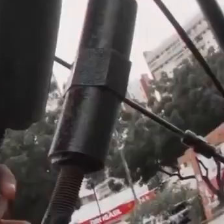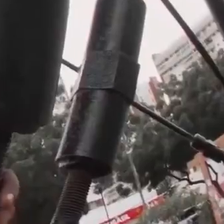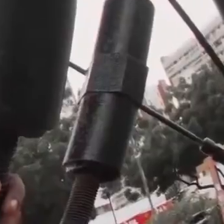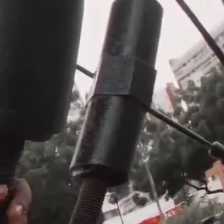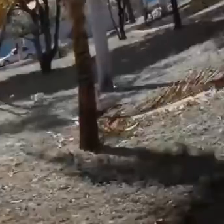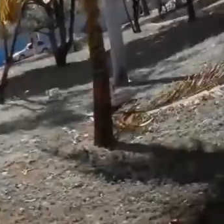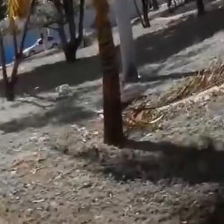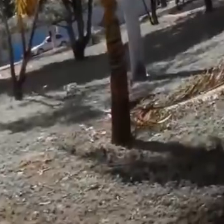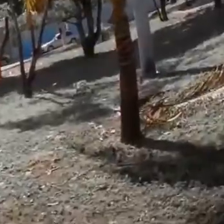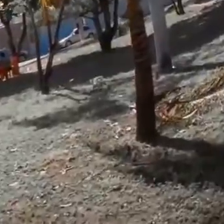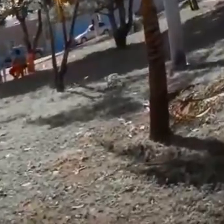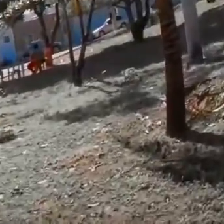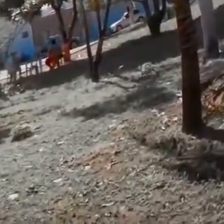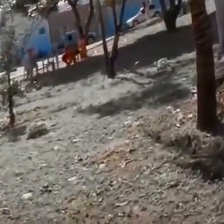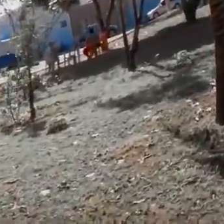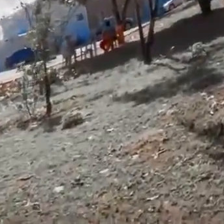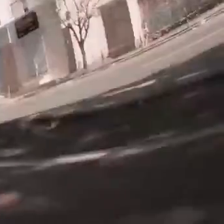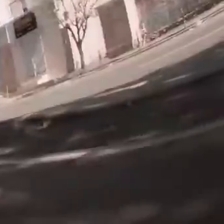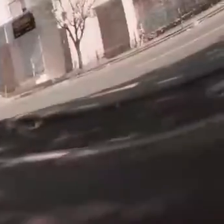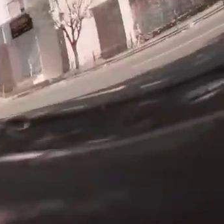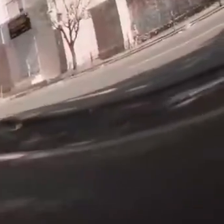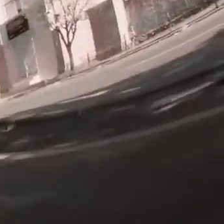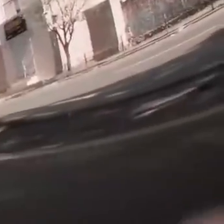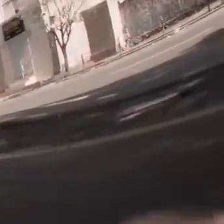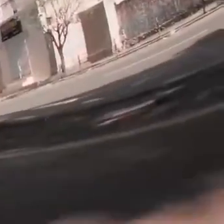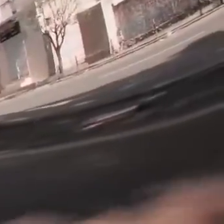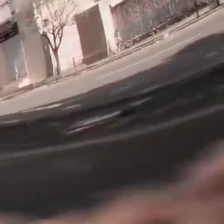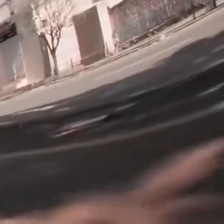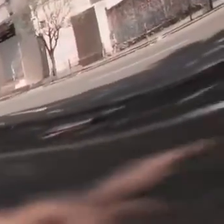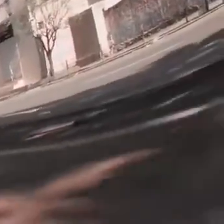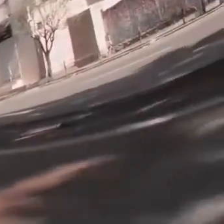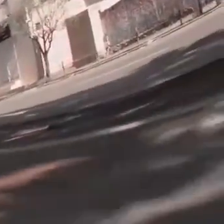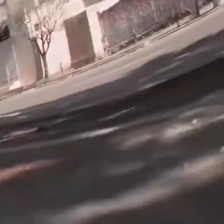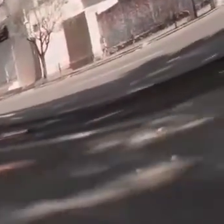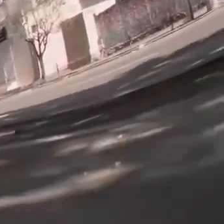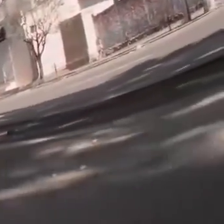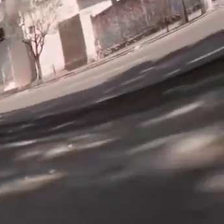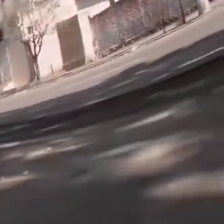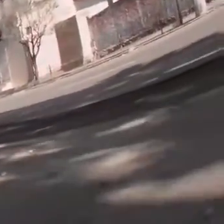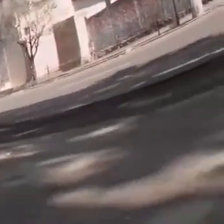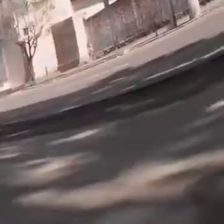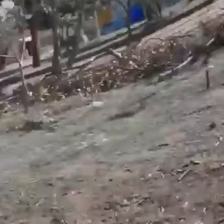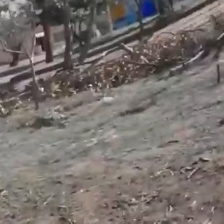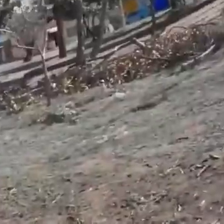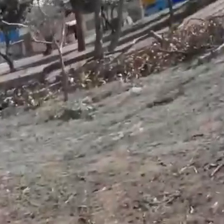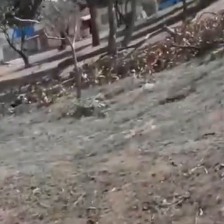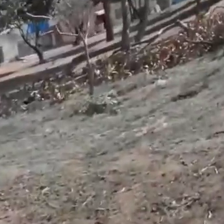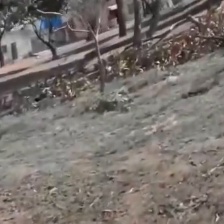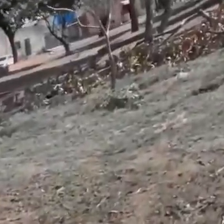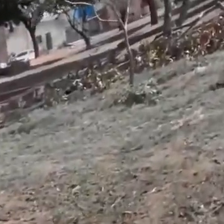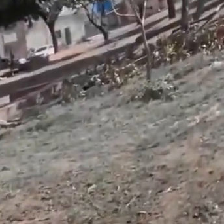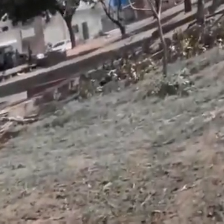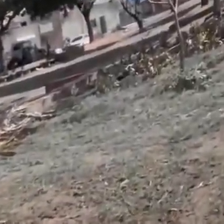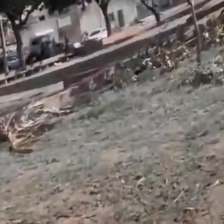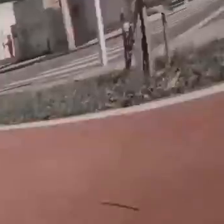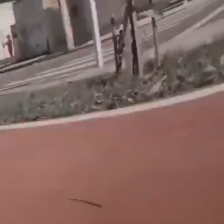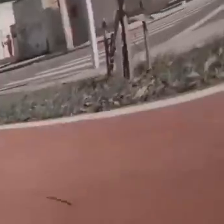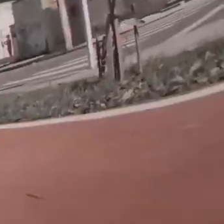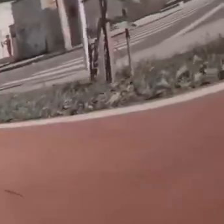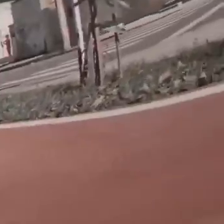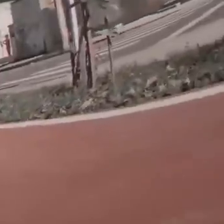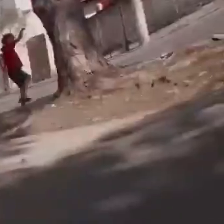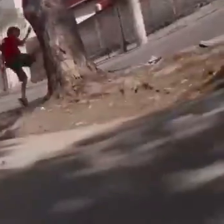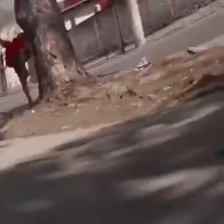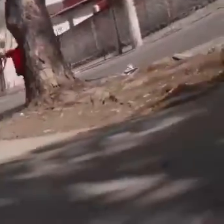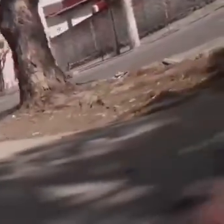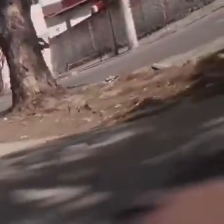Enquanto eu me lambo em manga rosa, já mirando o mel da cana e a pitangueira. Toda janta tem café e